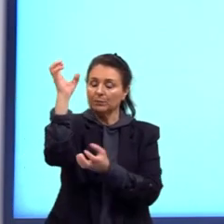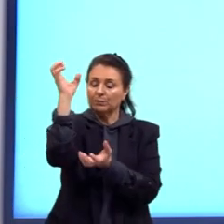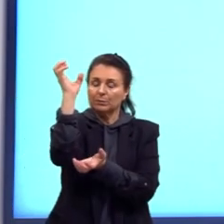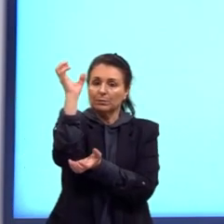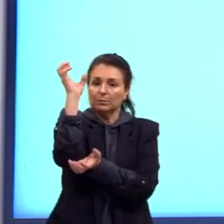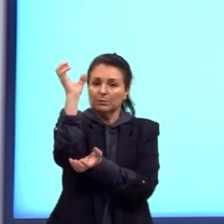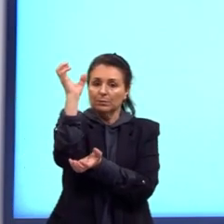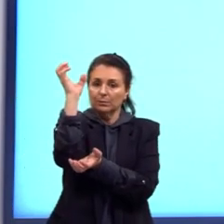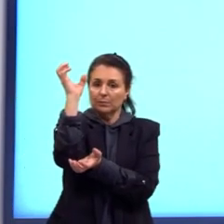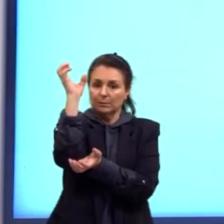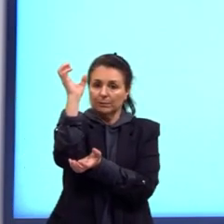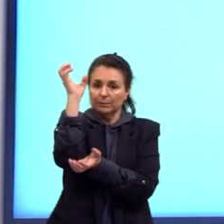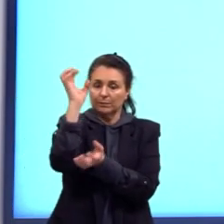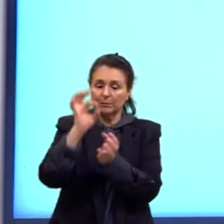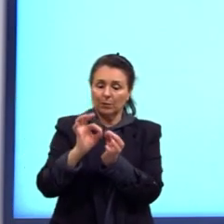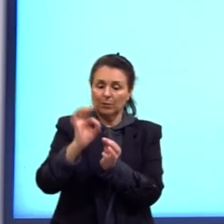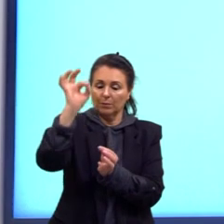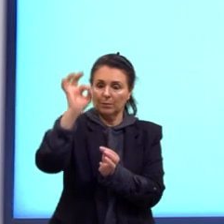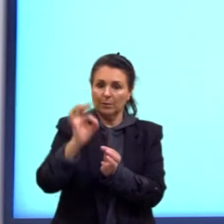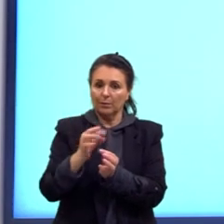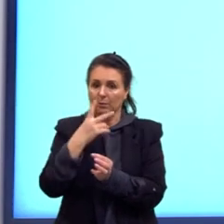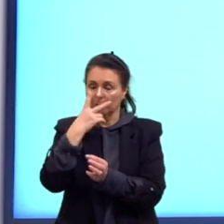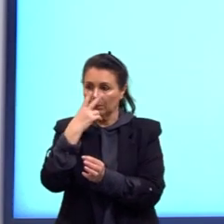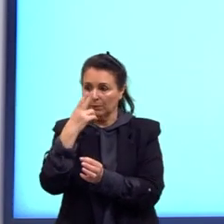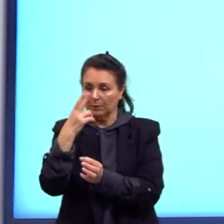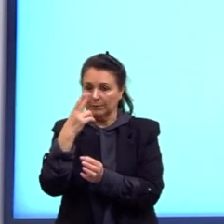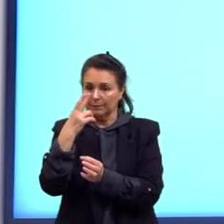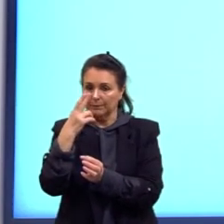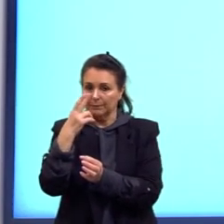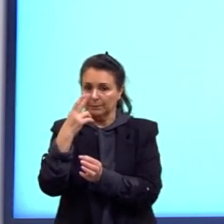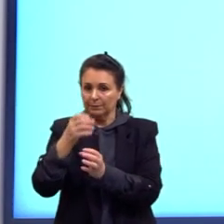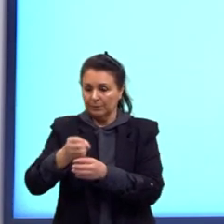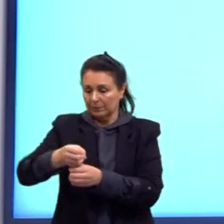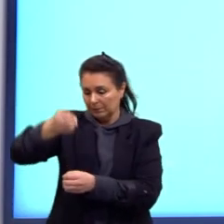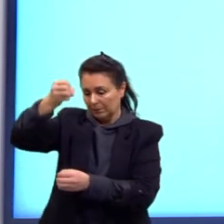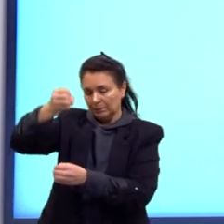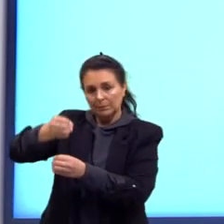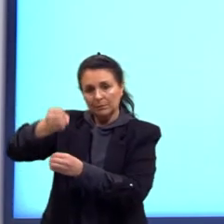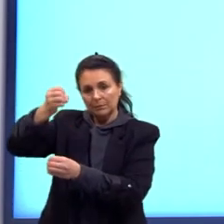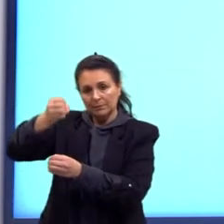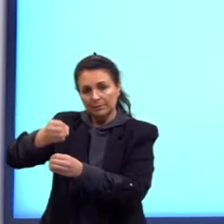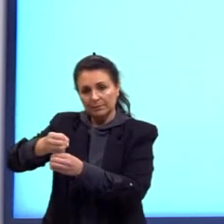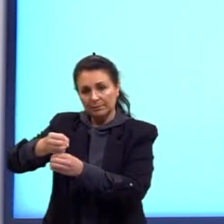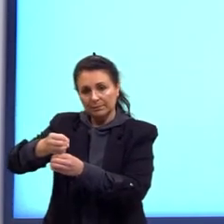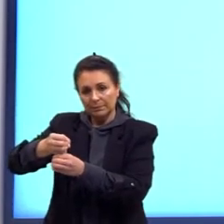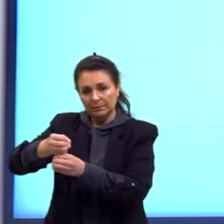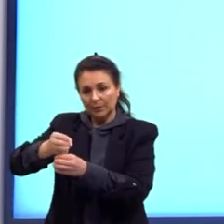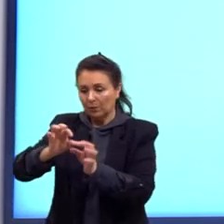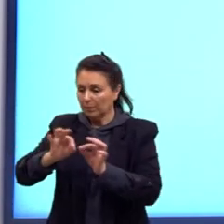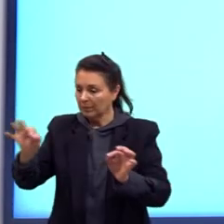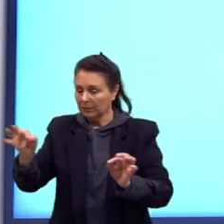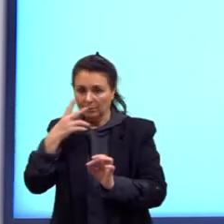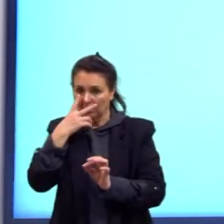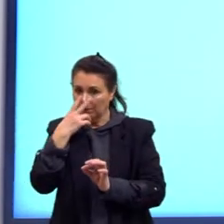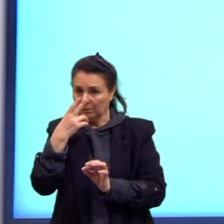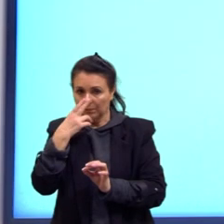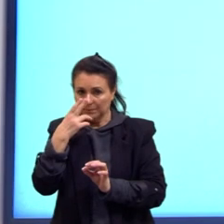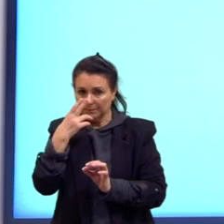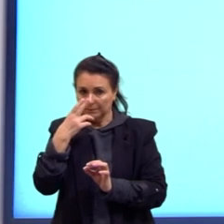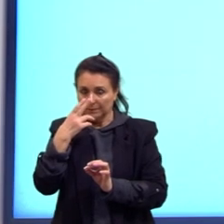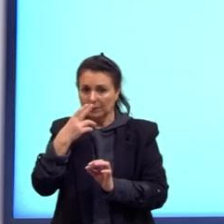exatamente o mesmo comprimento do que a figura né ali a vara ou bastão que foi fincado no chão tá